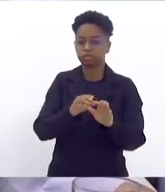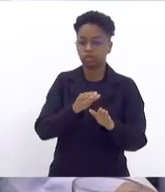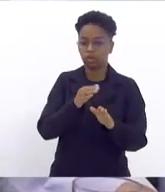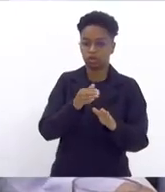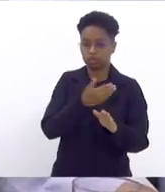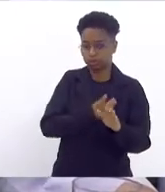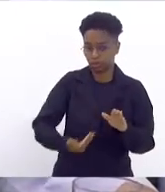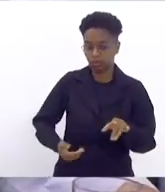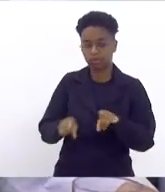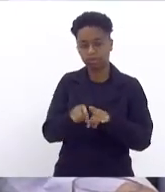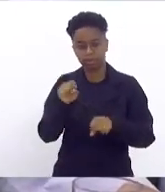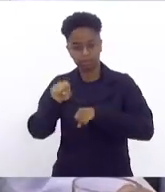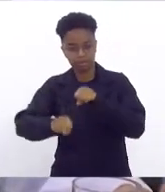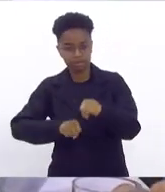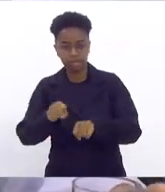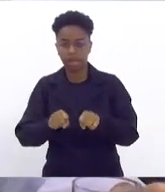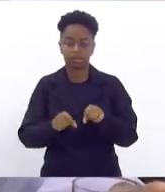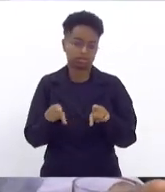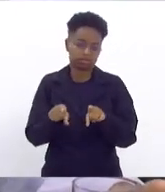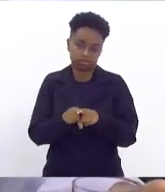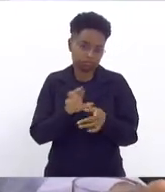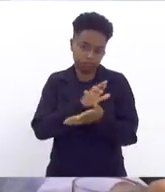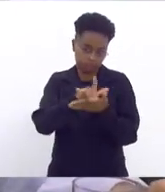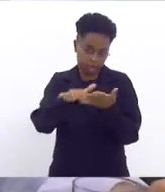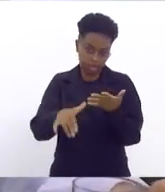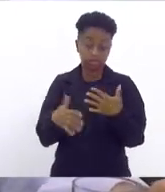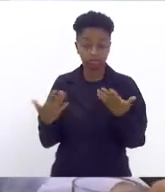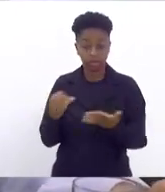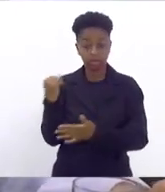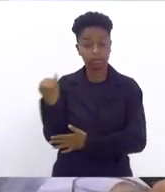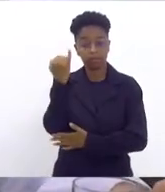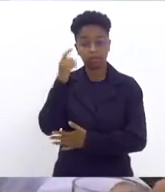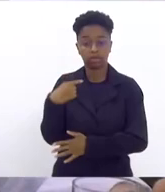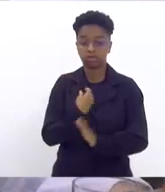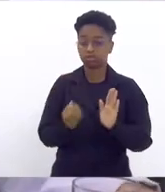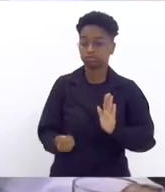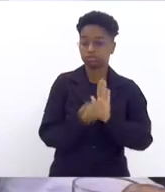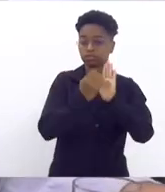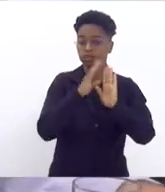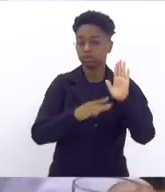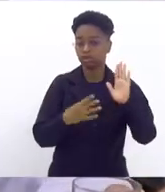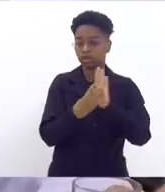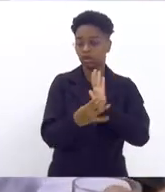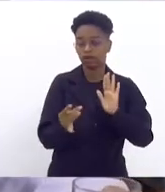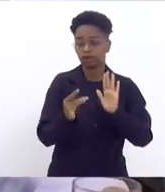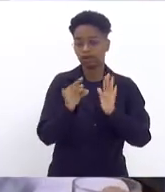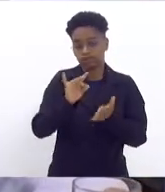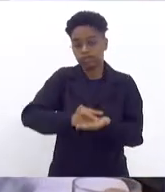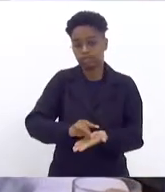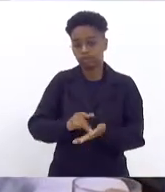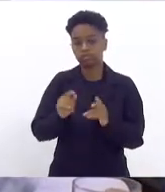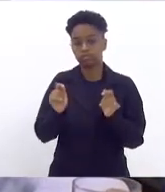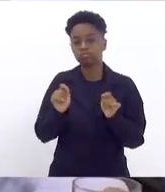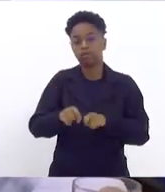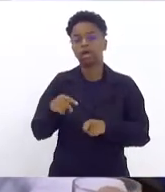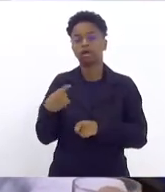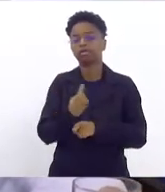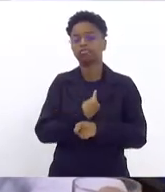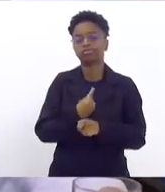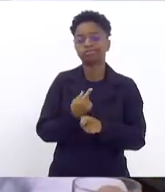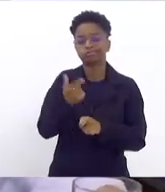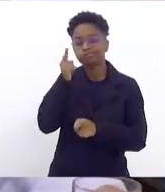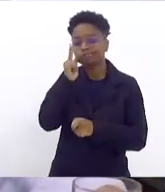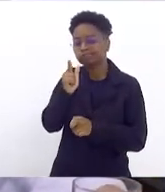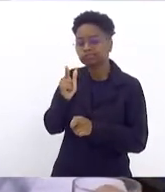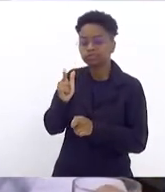de bicicleta, da mobilidade ativa. Então é importante a gente ter isso marcado no nosso calendário oficial para a gente caminhar nesse sentido que o deputado Luiz